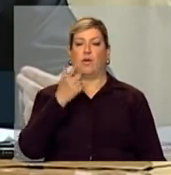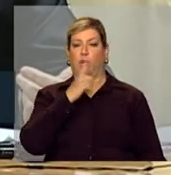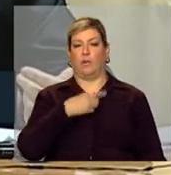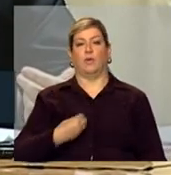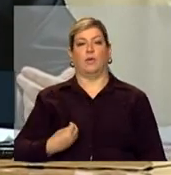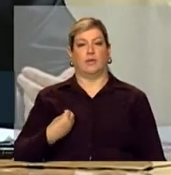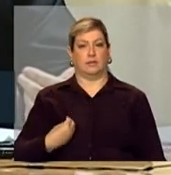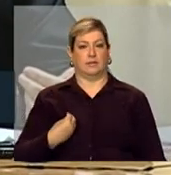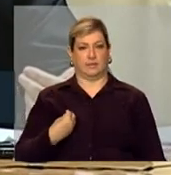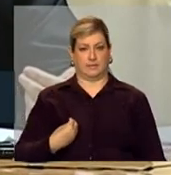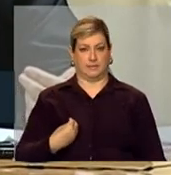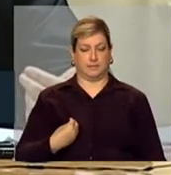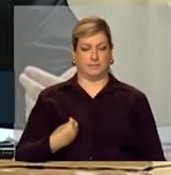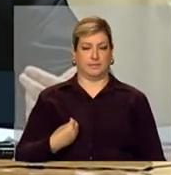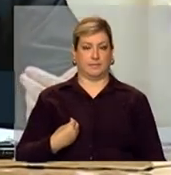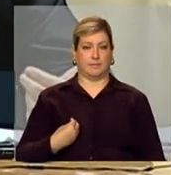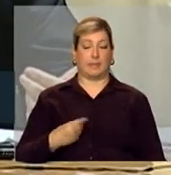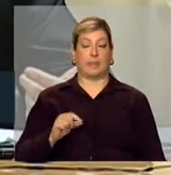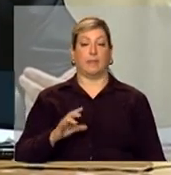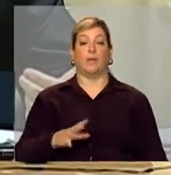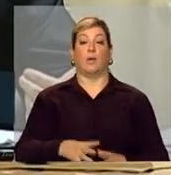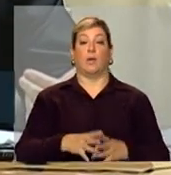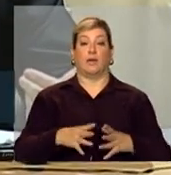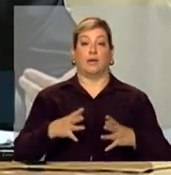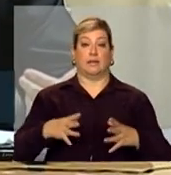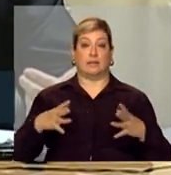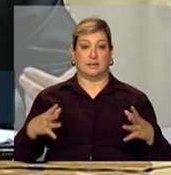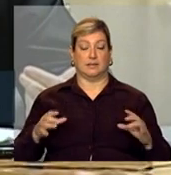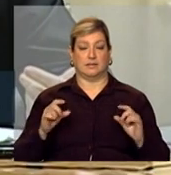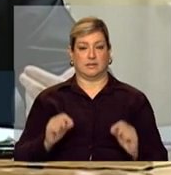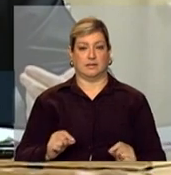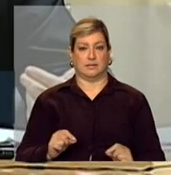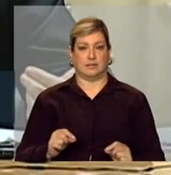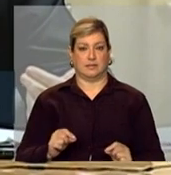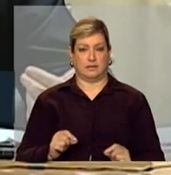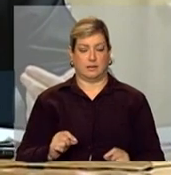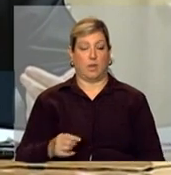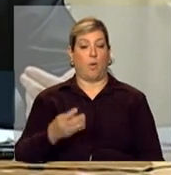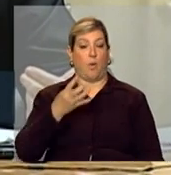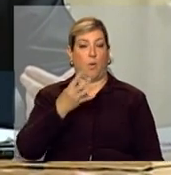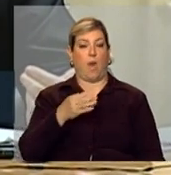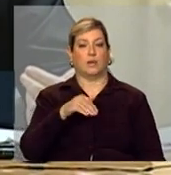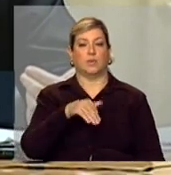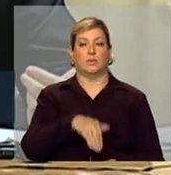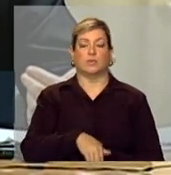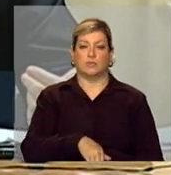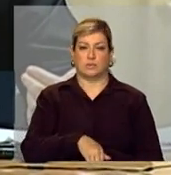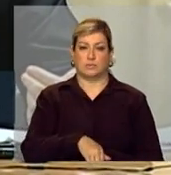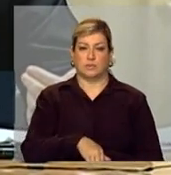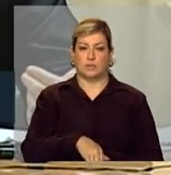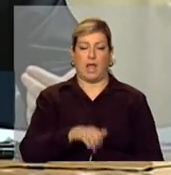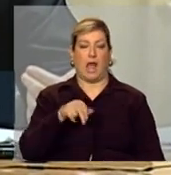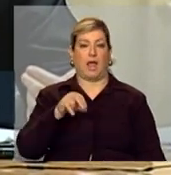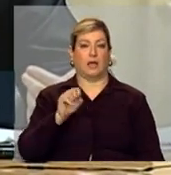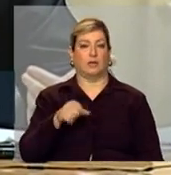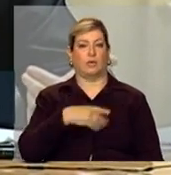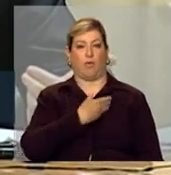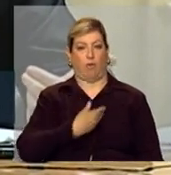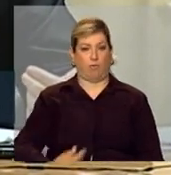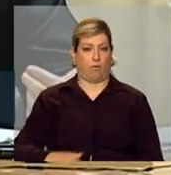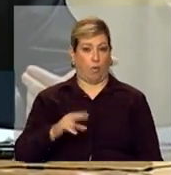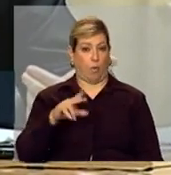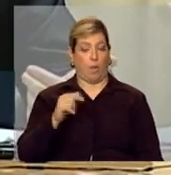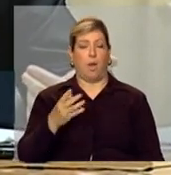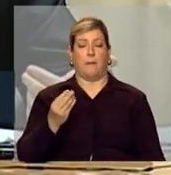eh o o crescimento eh do dos quatro últimos anos do governo Lula foram